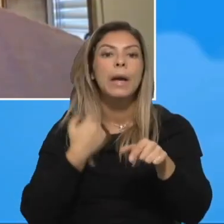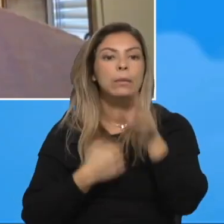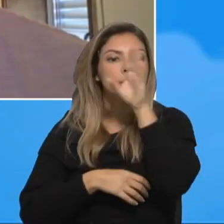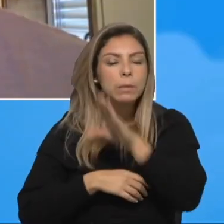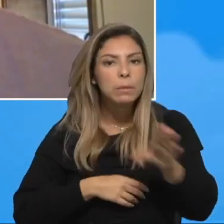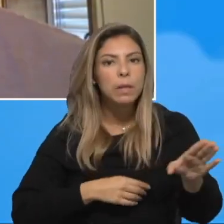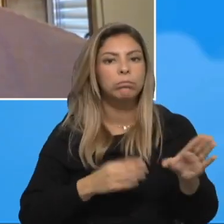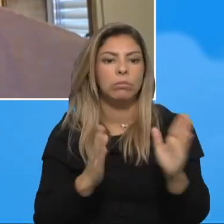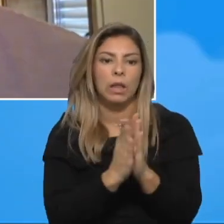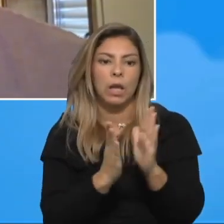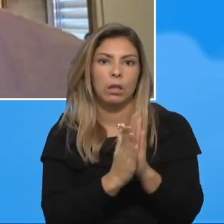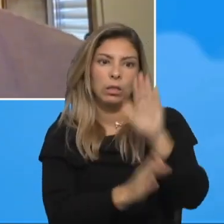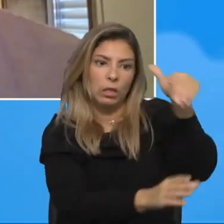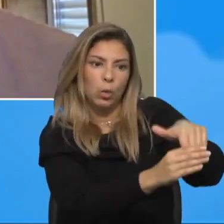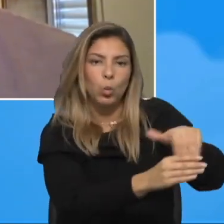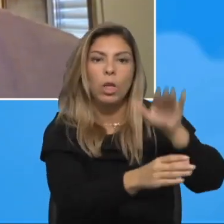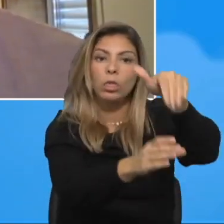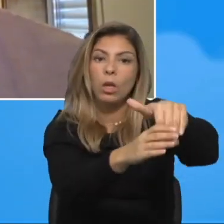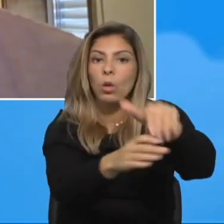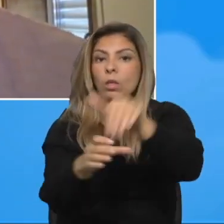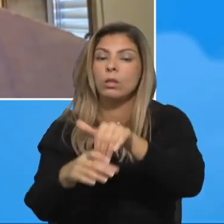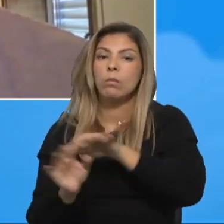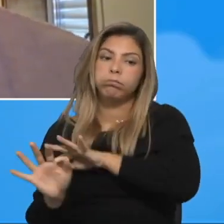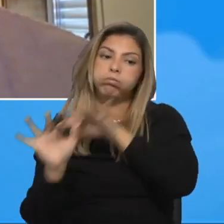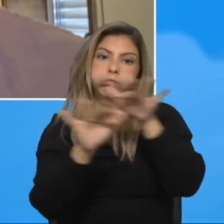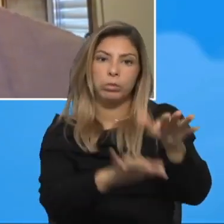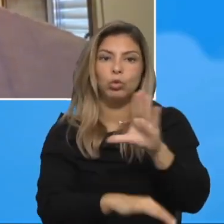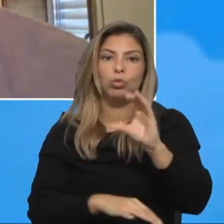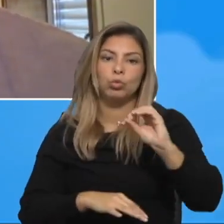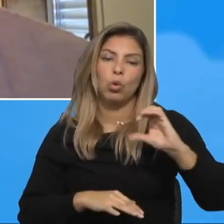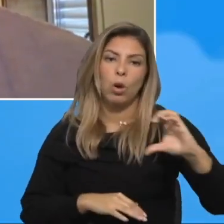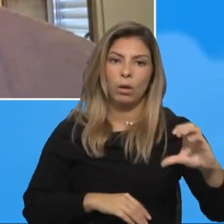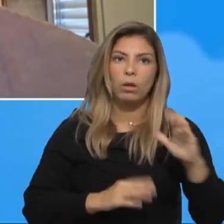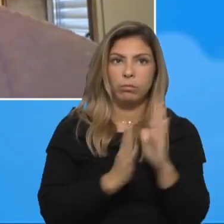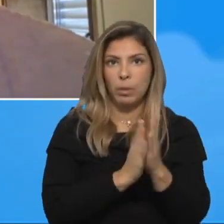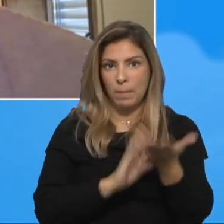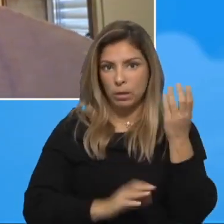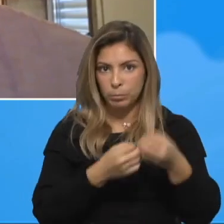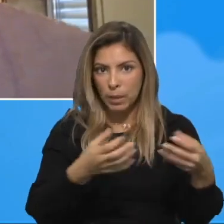dioceses, um alargamento e uma presença maior da JOC em mais dioceses?